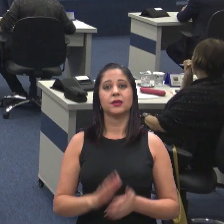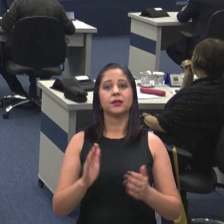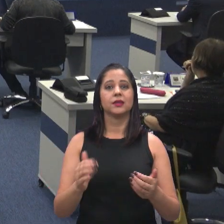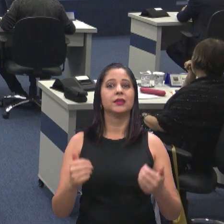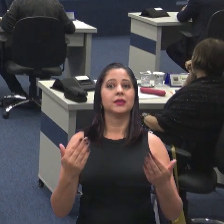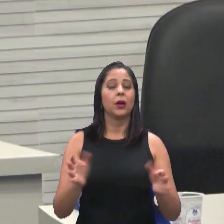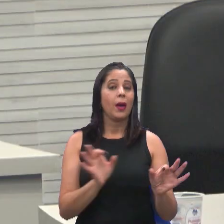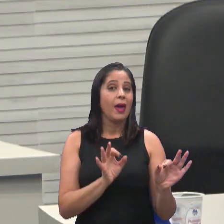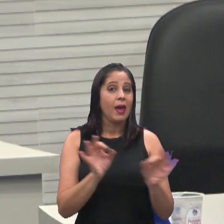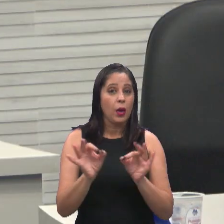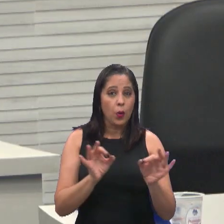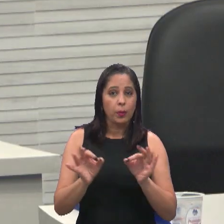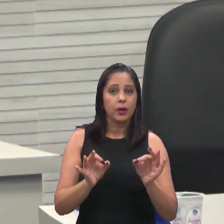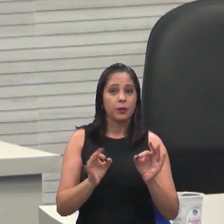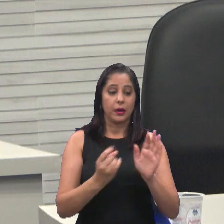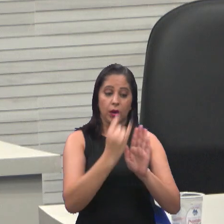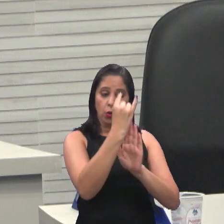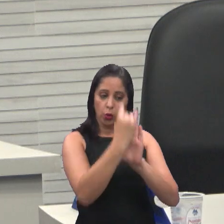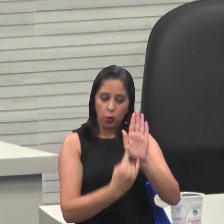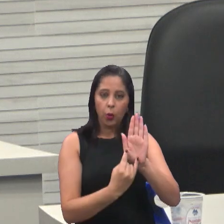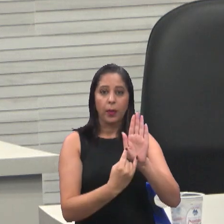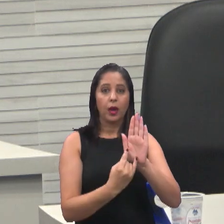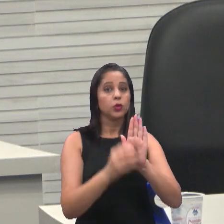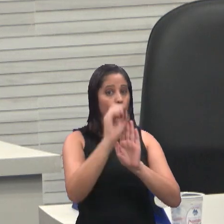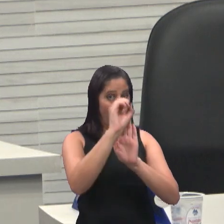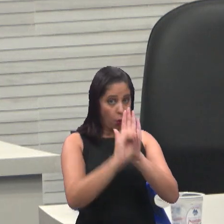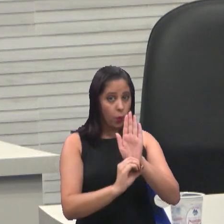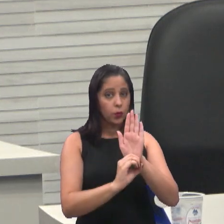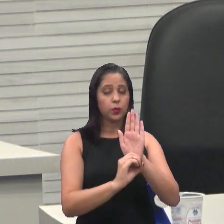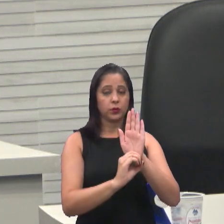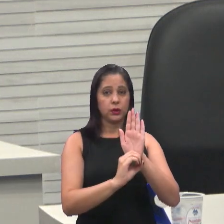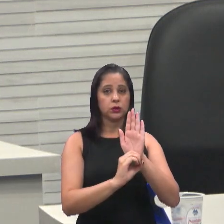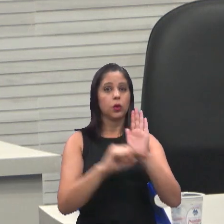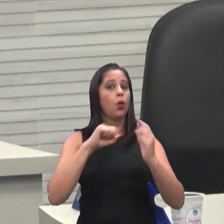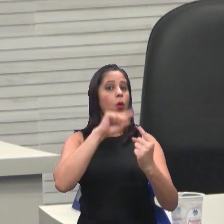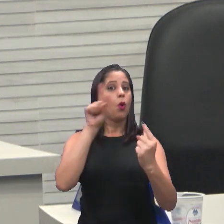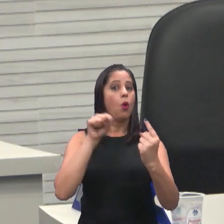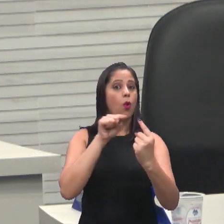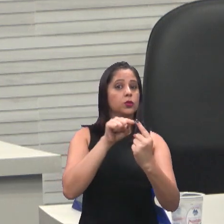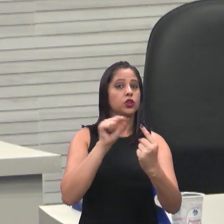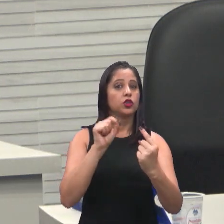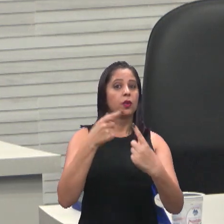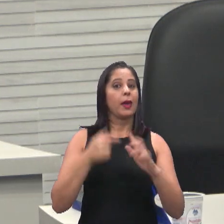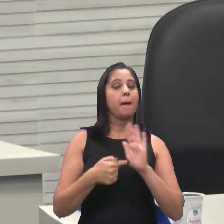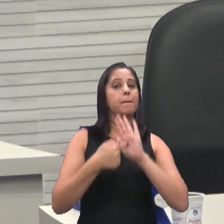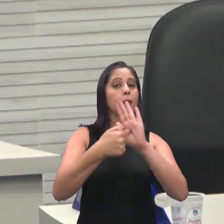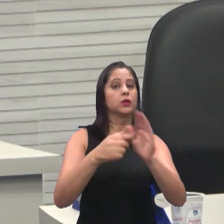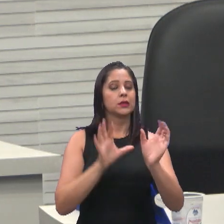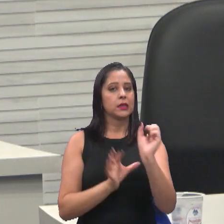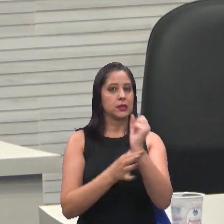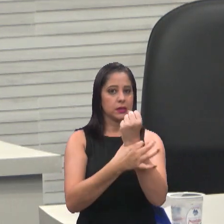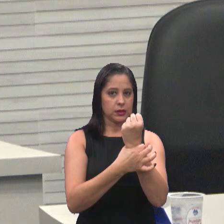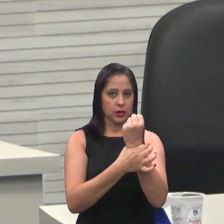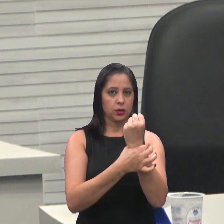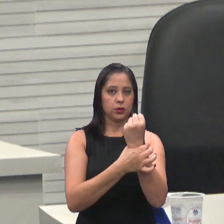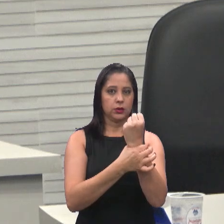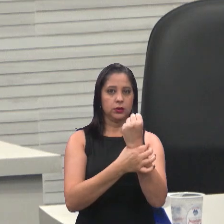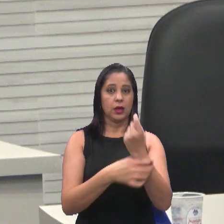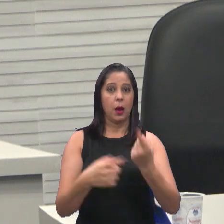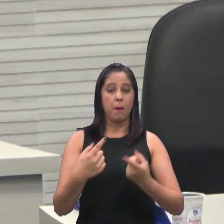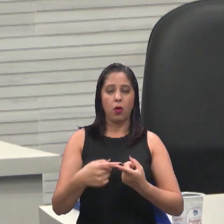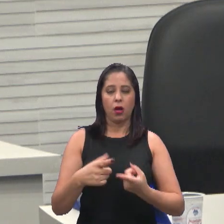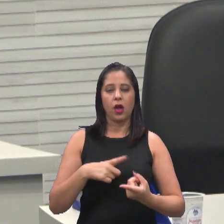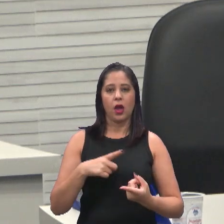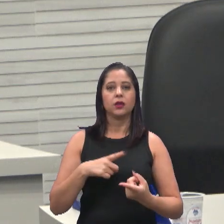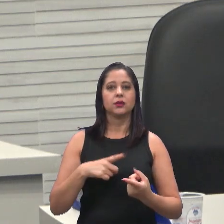requerimento, também fizemos um ofício, até para trazer segurança para o munícipe, né? Tem muitas árvores que já estão condenadas. A